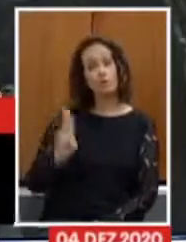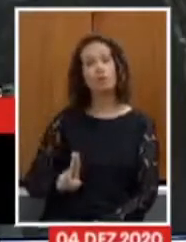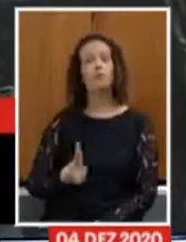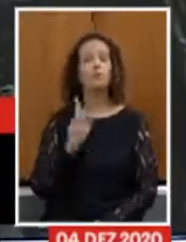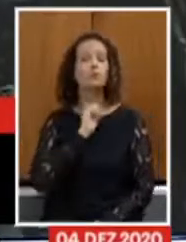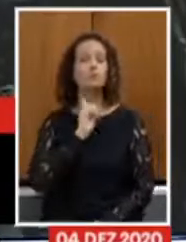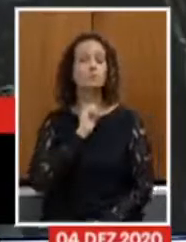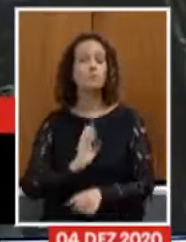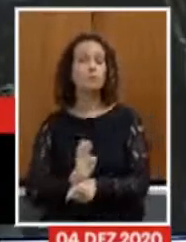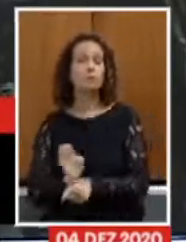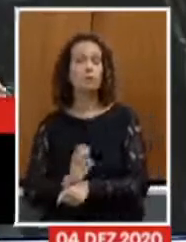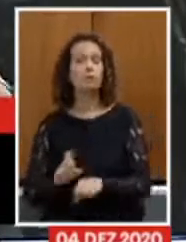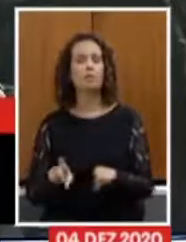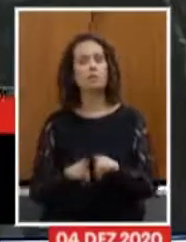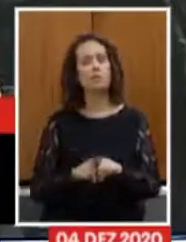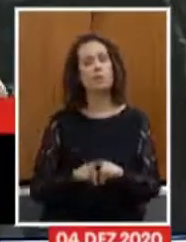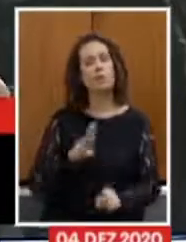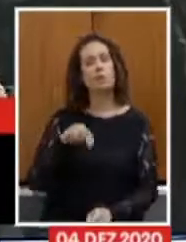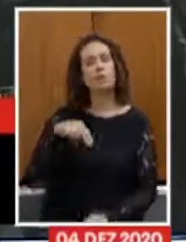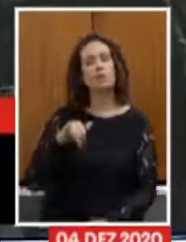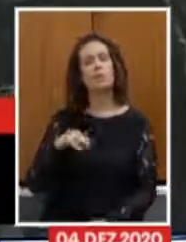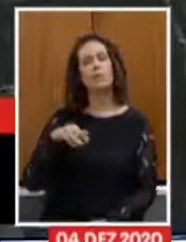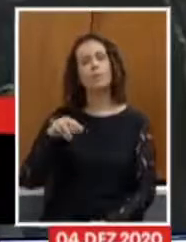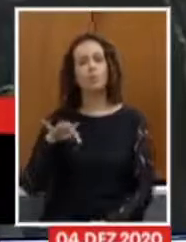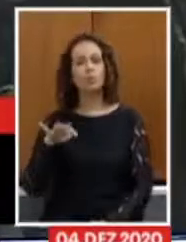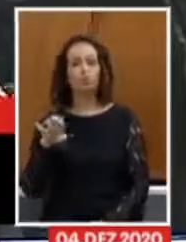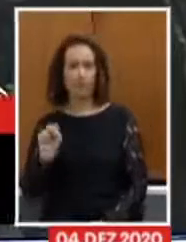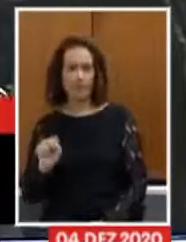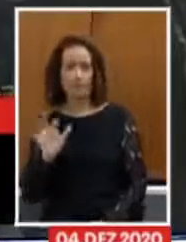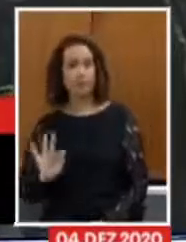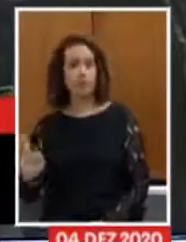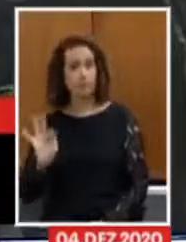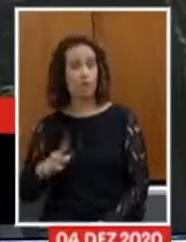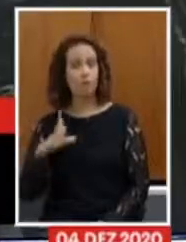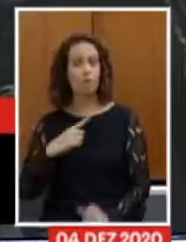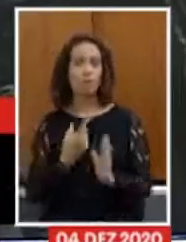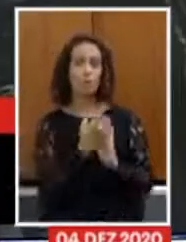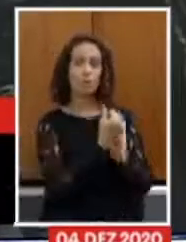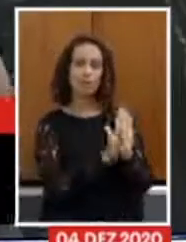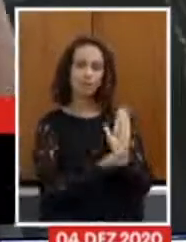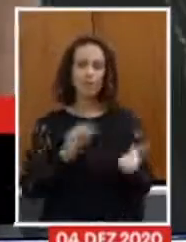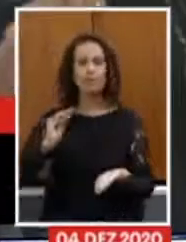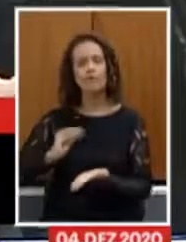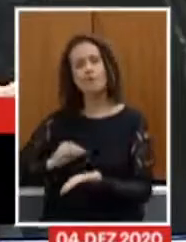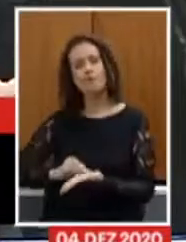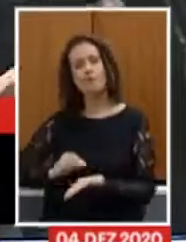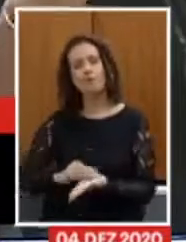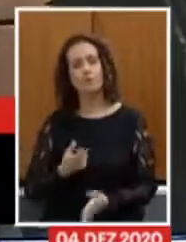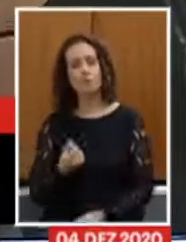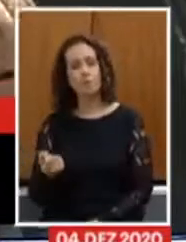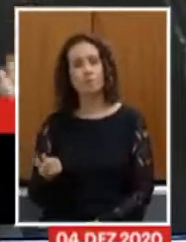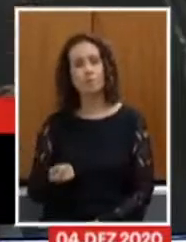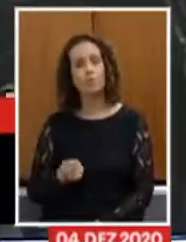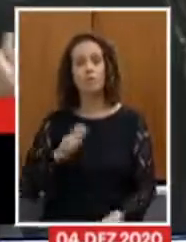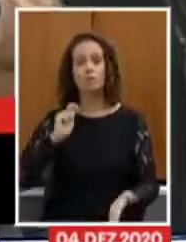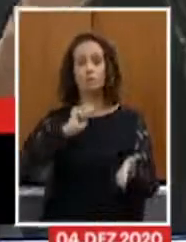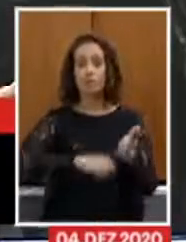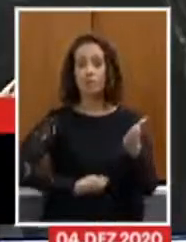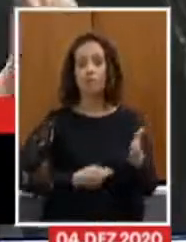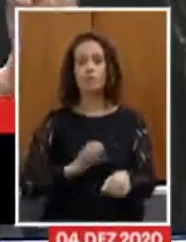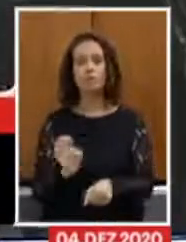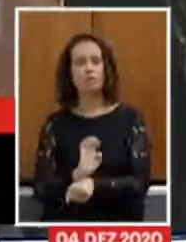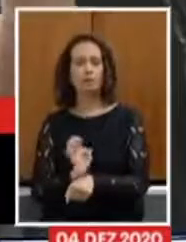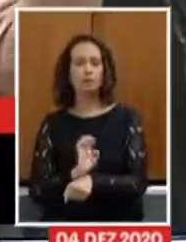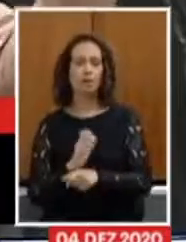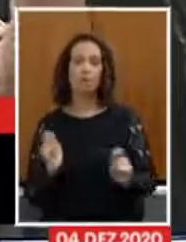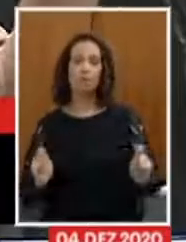Gerais e a nossa Unimontes tem o seu orçamento, na ausência de recurso, a autorização para que o Estado